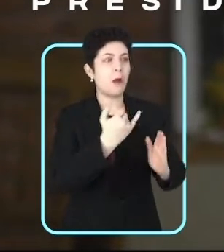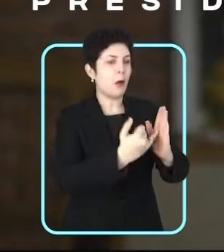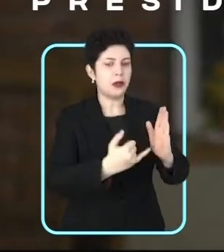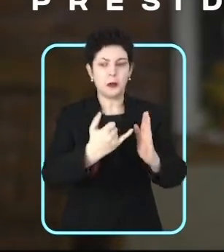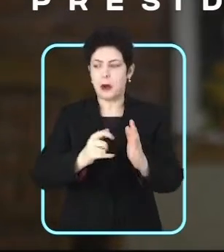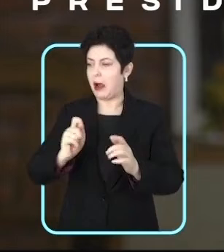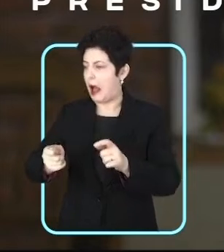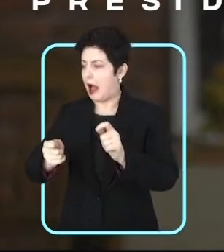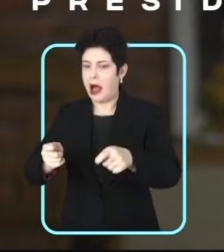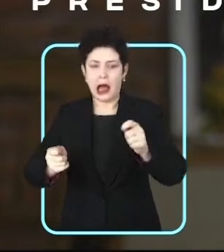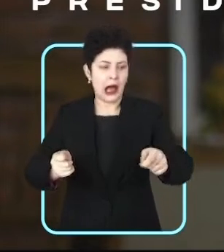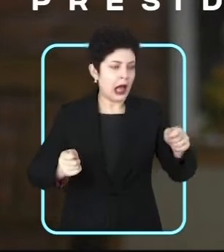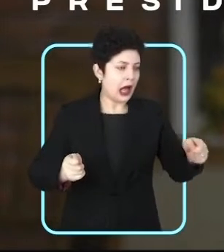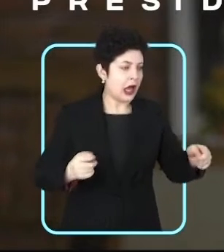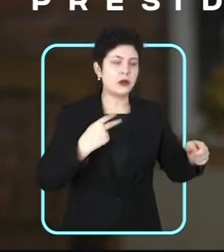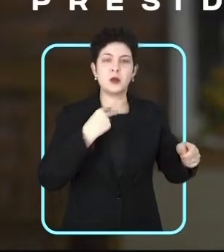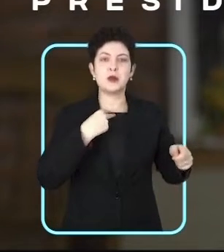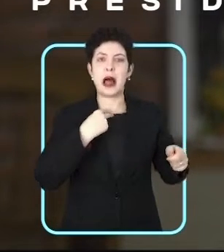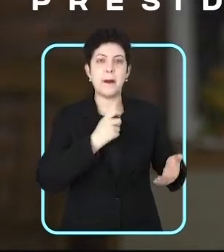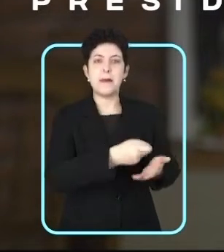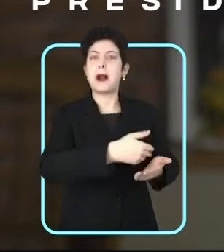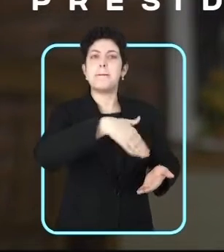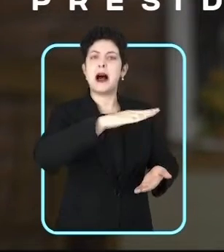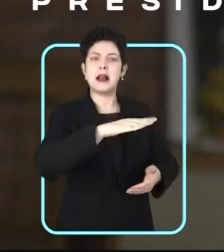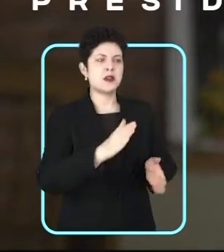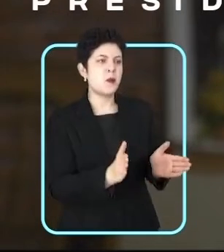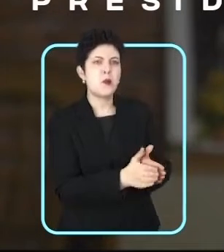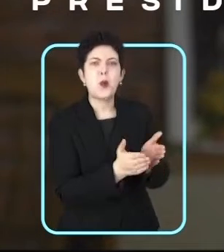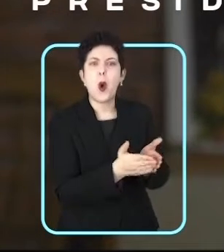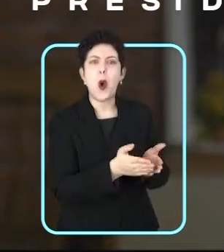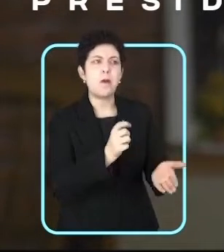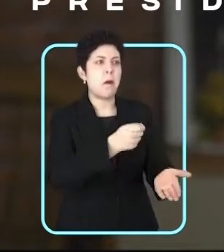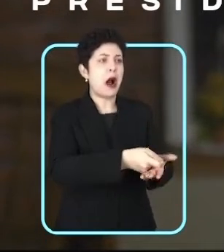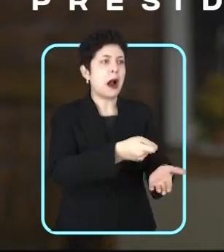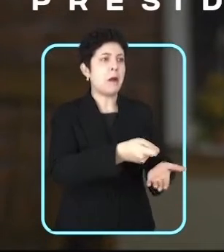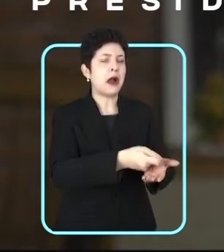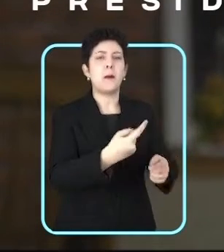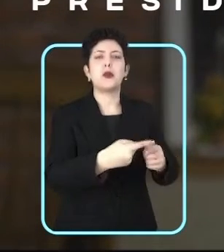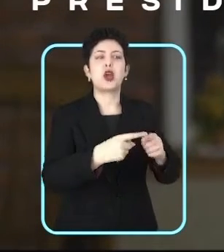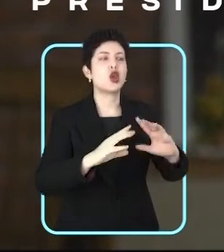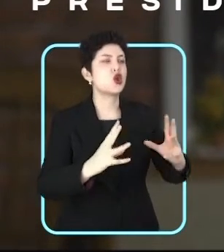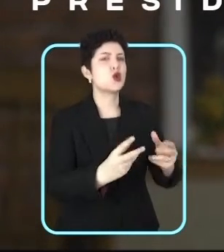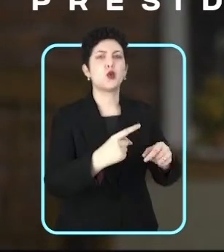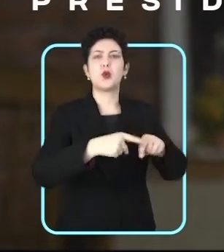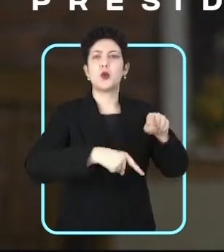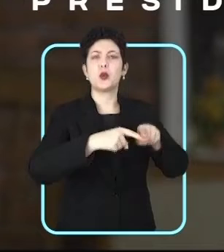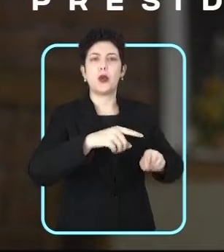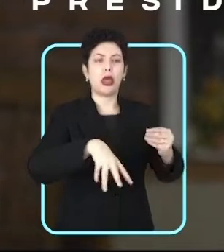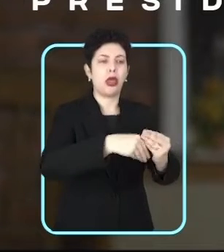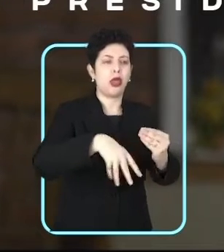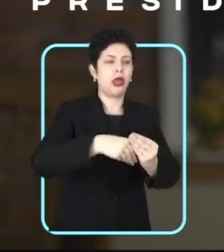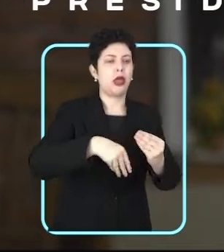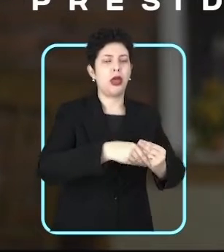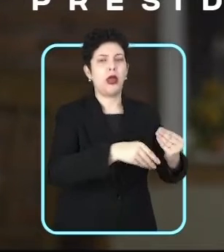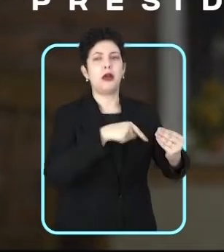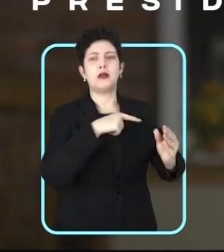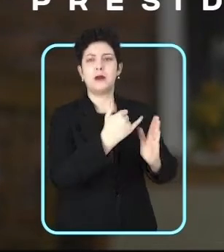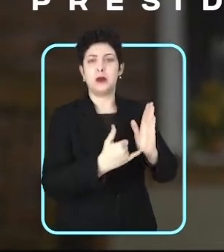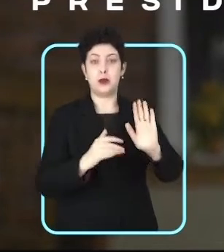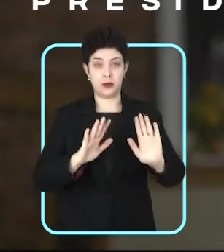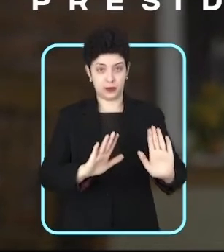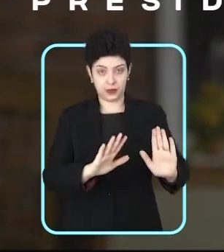pra gente viver com tanto imposto para pagar. Hoje, quem paga mais imposto é o mais pobre, porque o imposto está em todos os